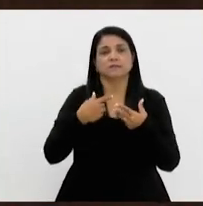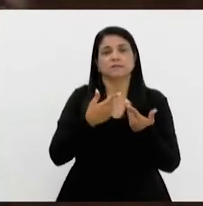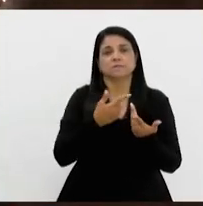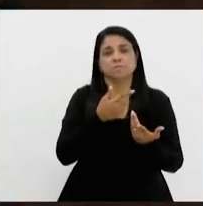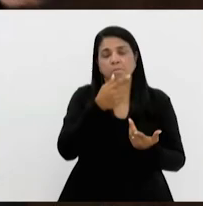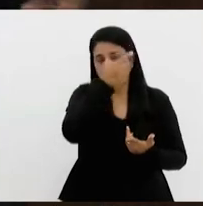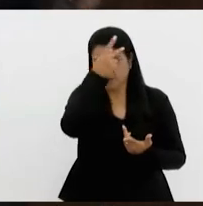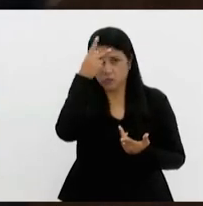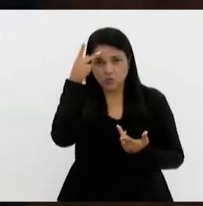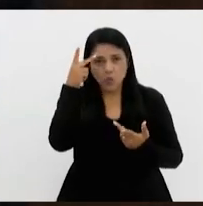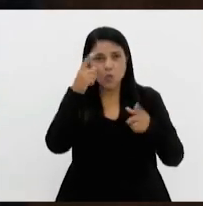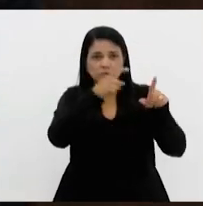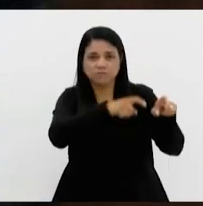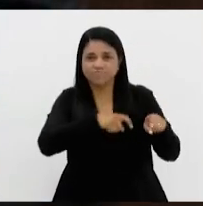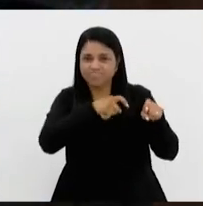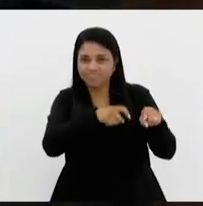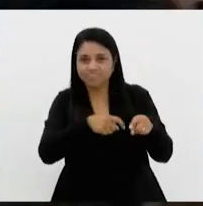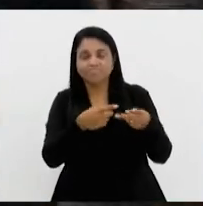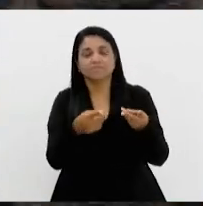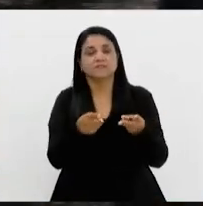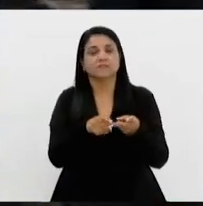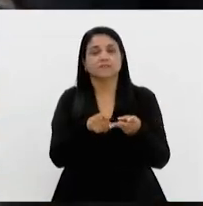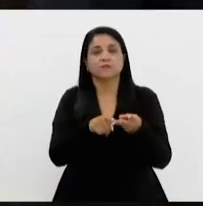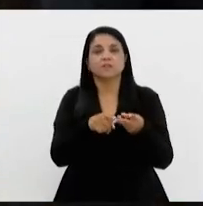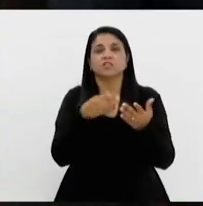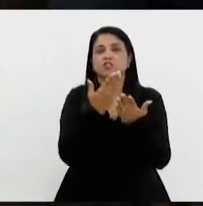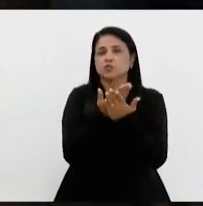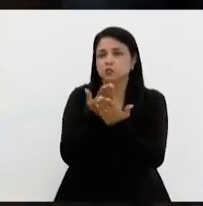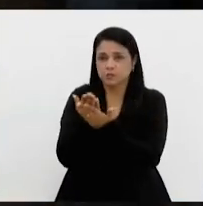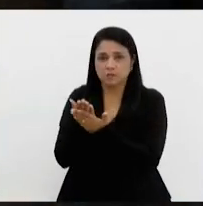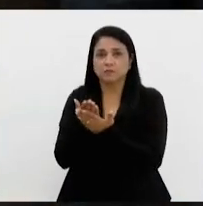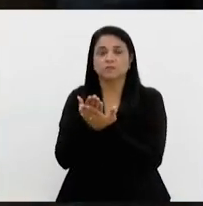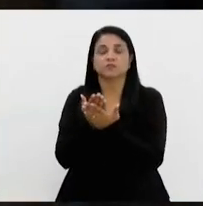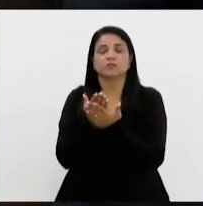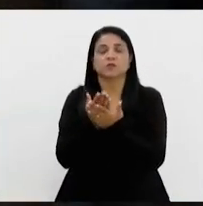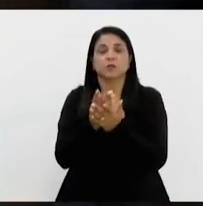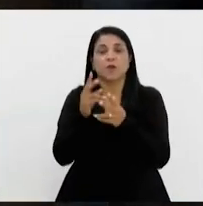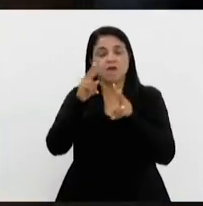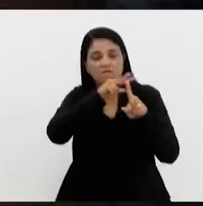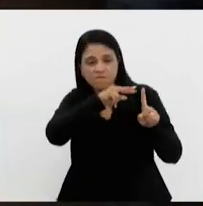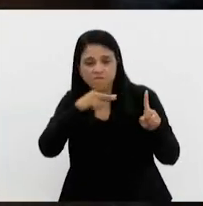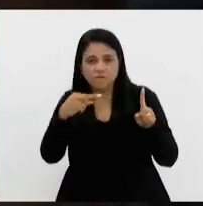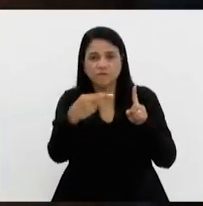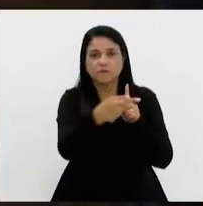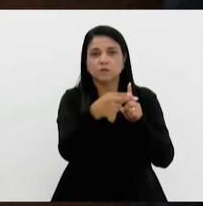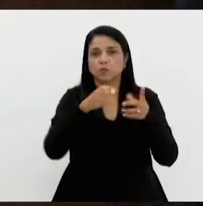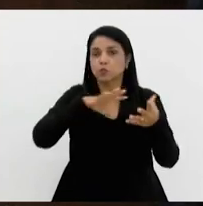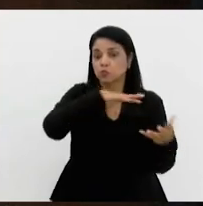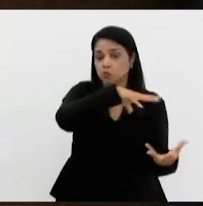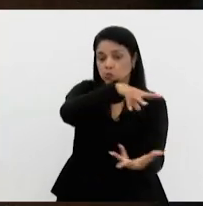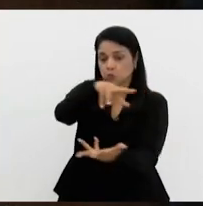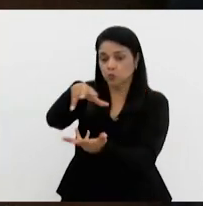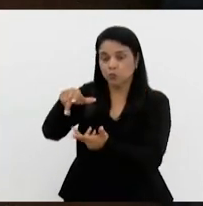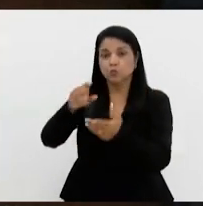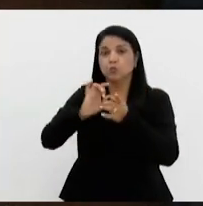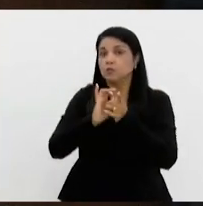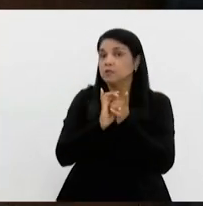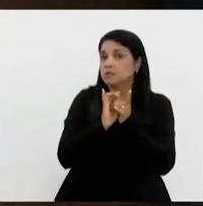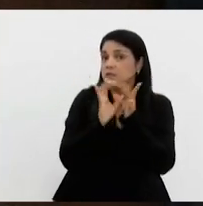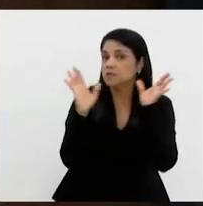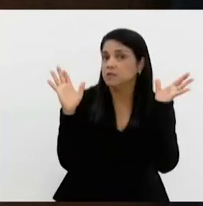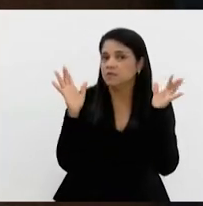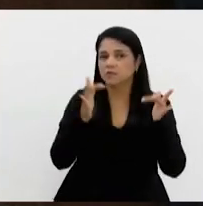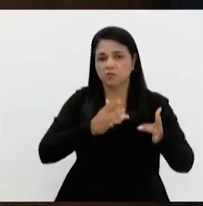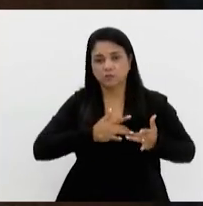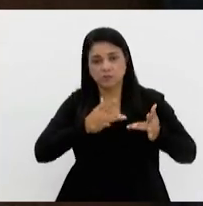tinha uma visão do mundo muito mais livre e solidária. Claro, cada um tem seu